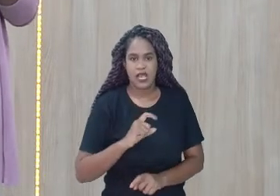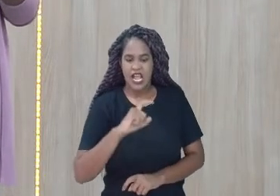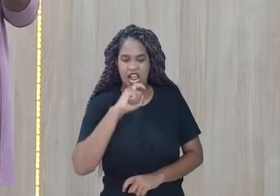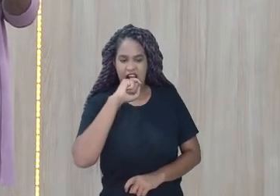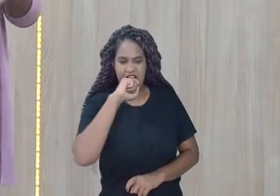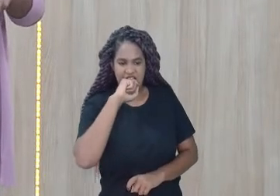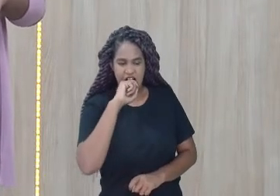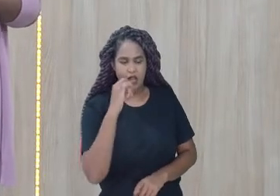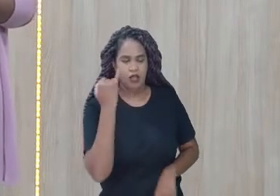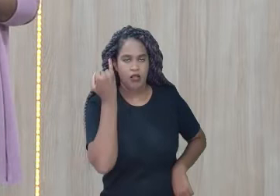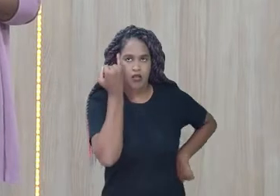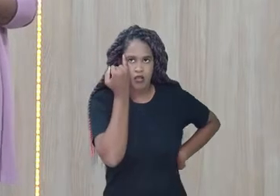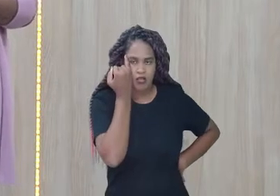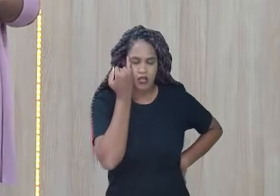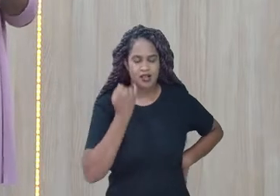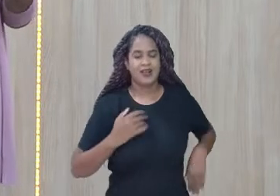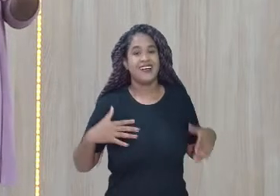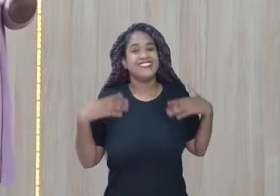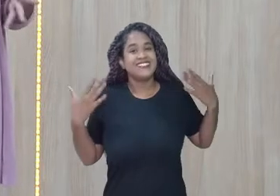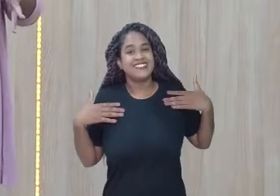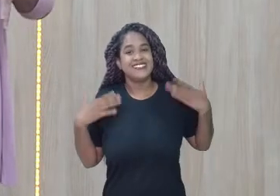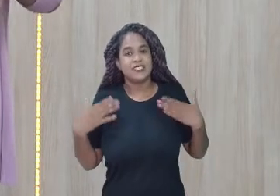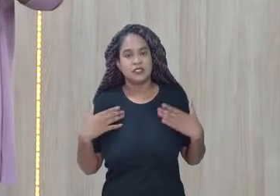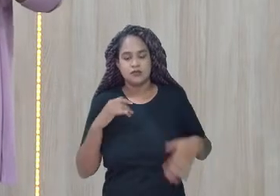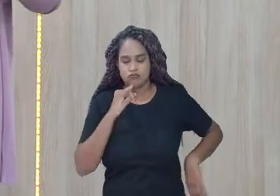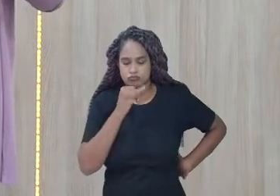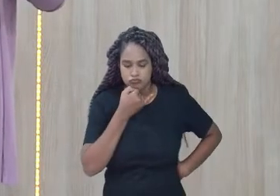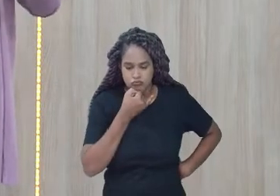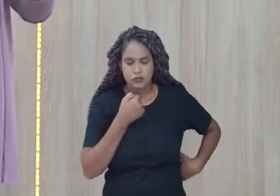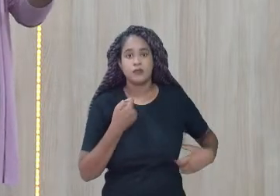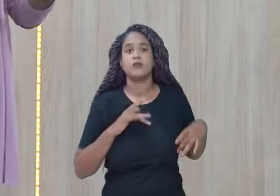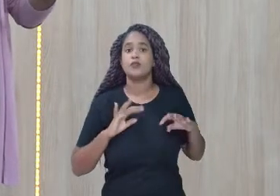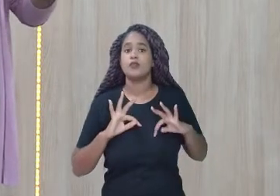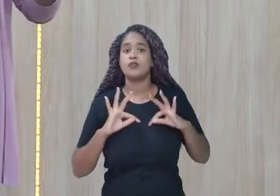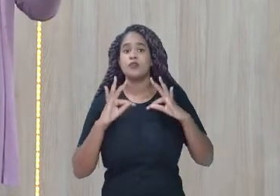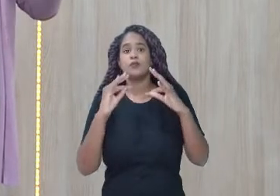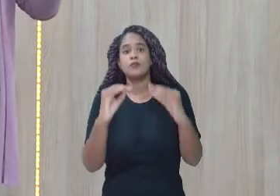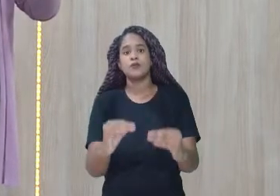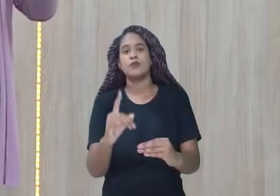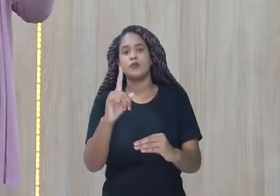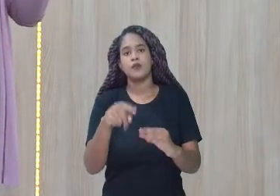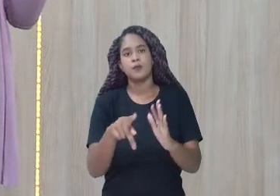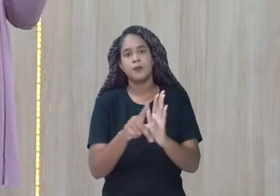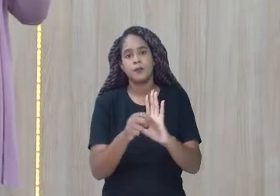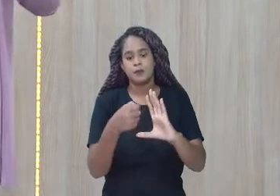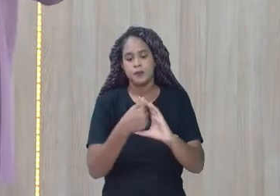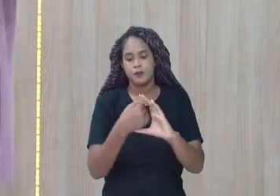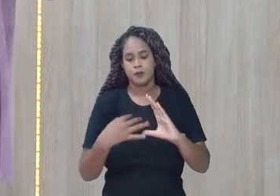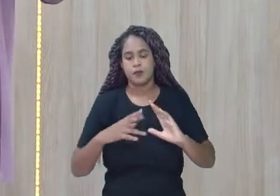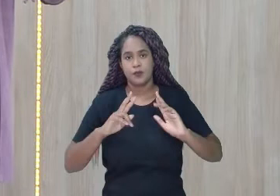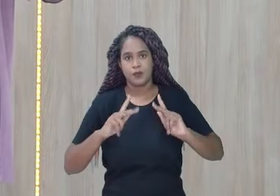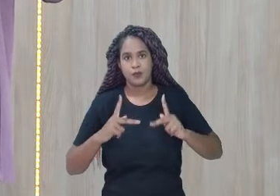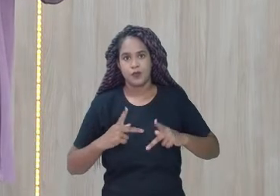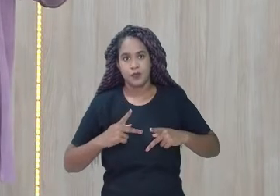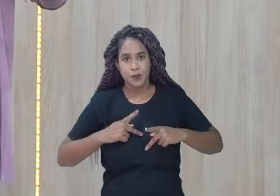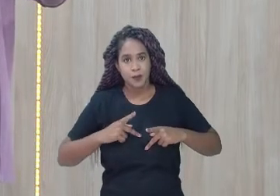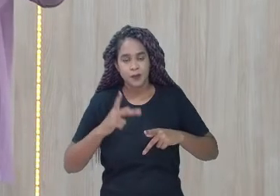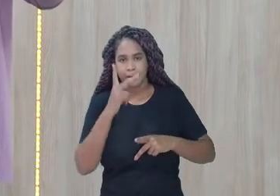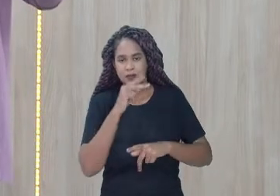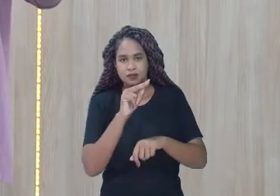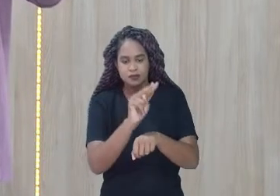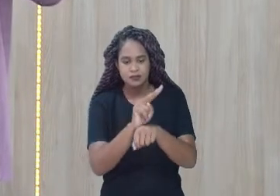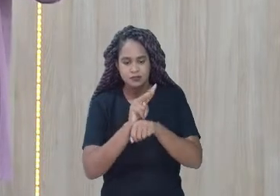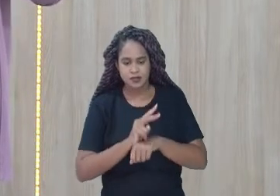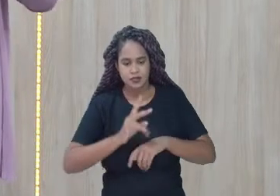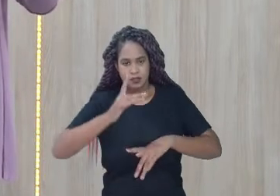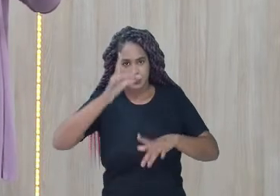sentem preguiça, sentem alegria, tristeza. Então, tudo isso que são características humanas são emprestadas e a gente